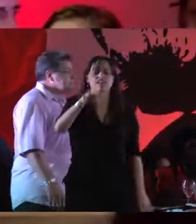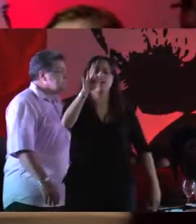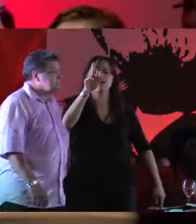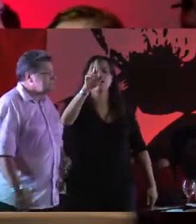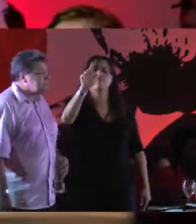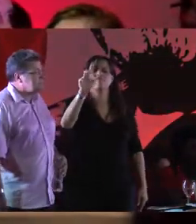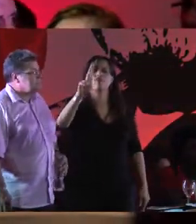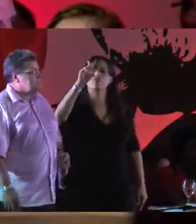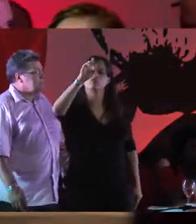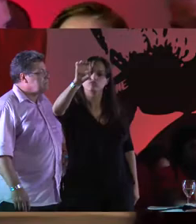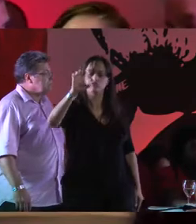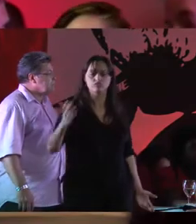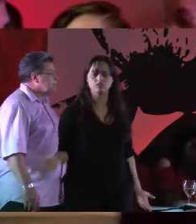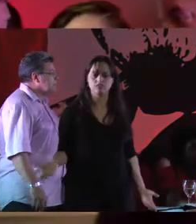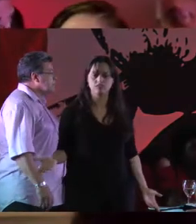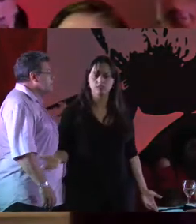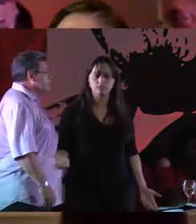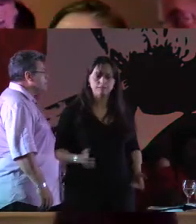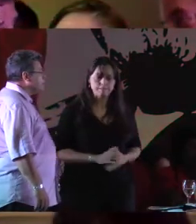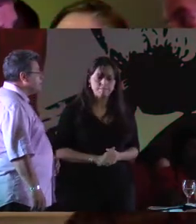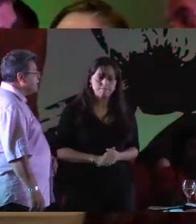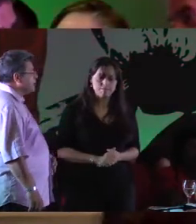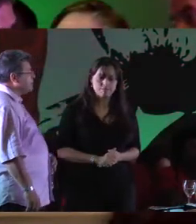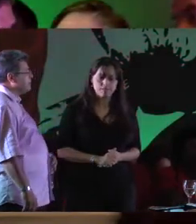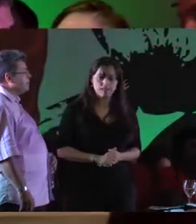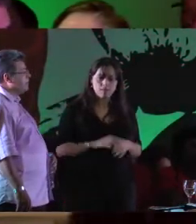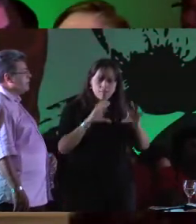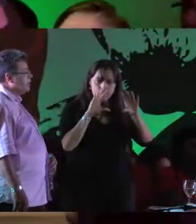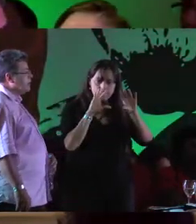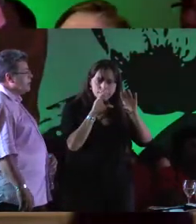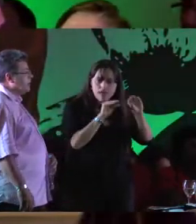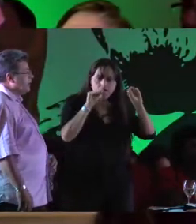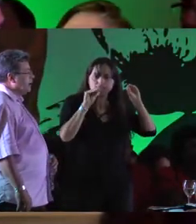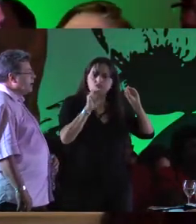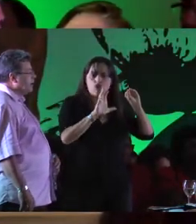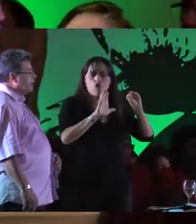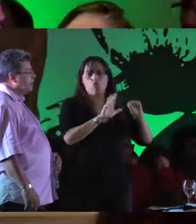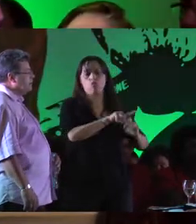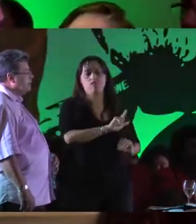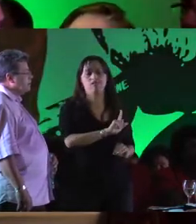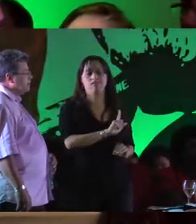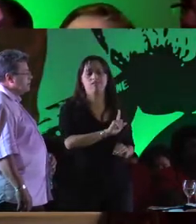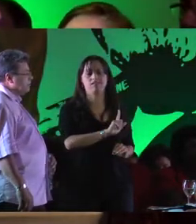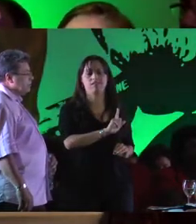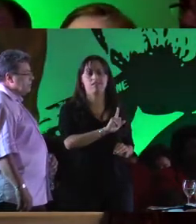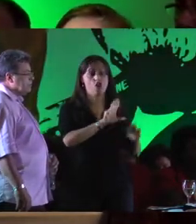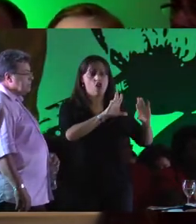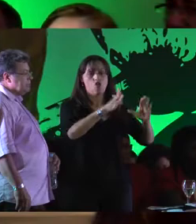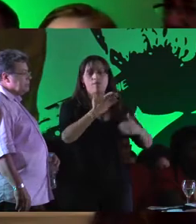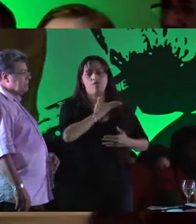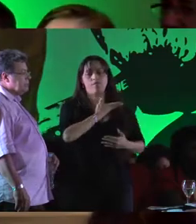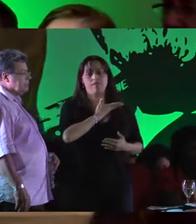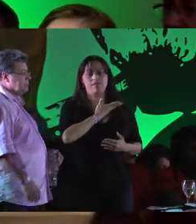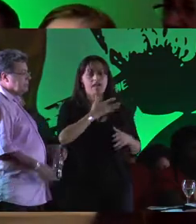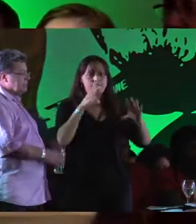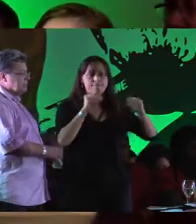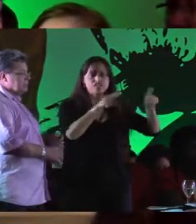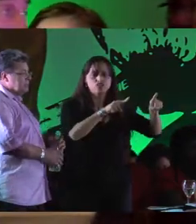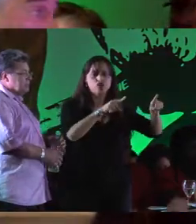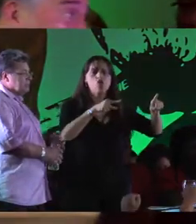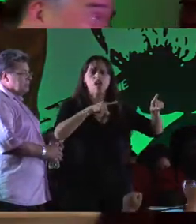E não ousem colocar a mão do Lula, porque o Lula é meu amigo. Mexeu com ele, mexeu